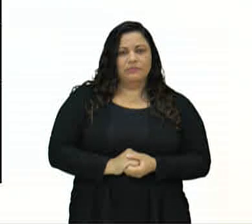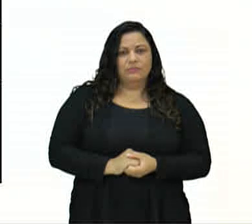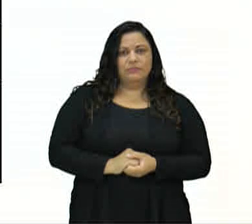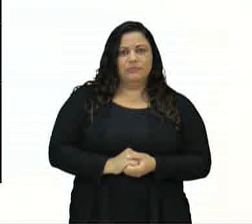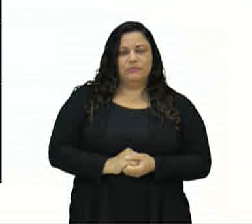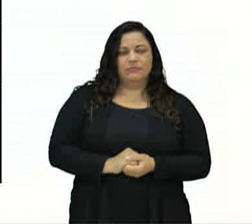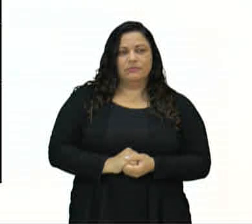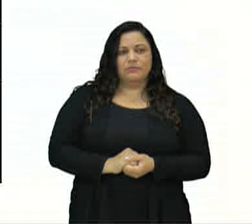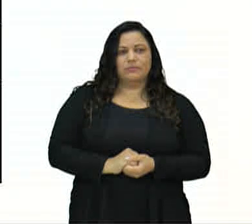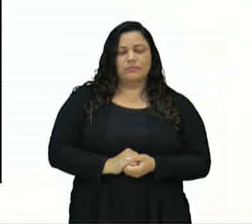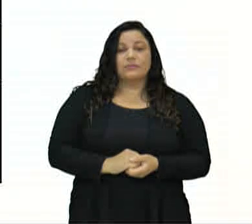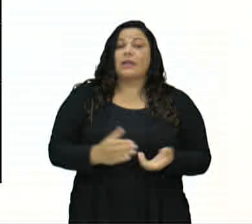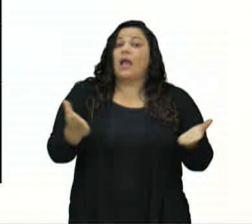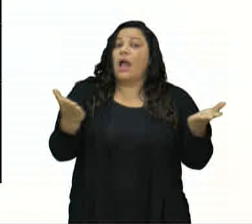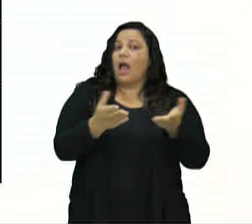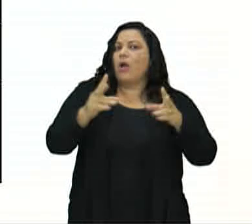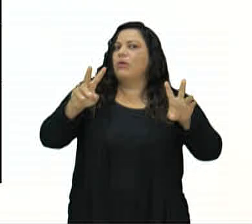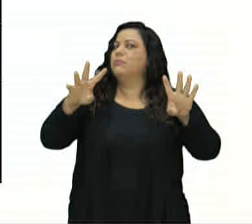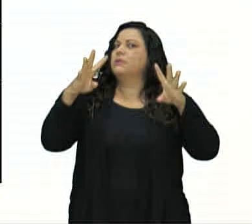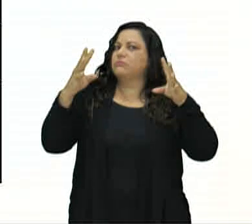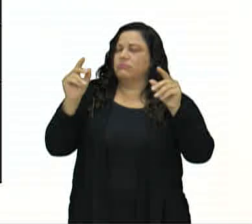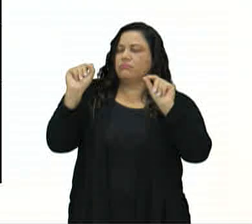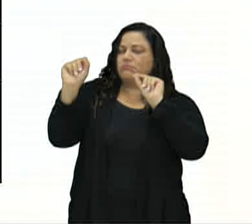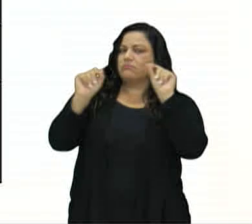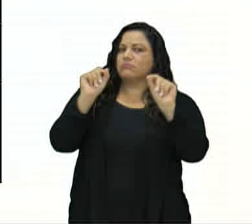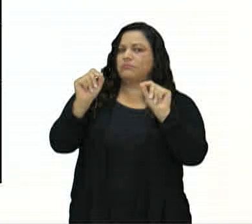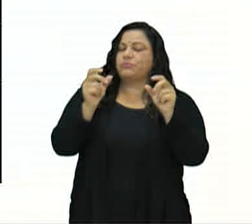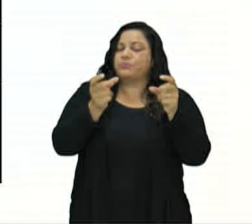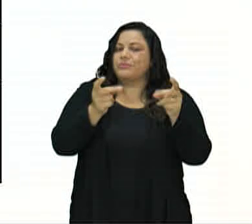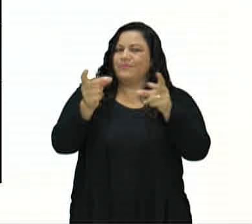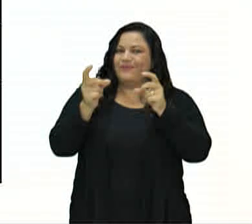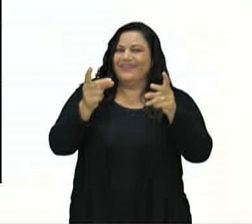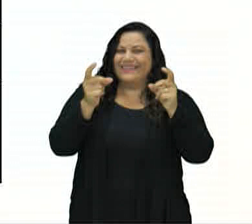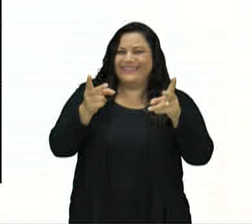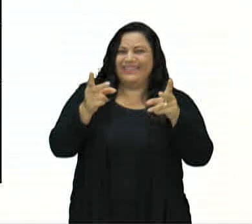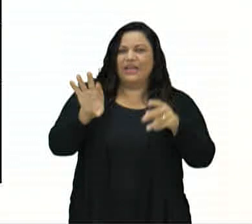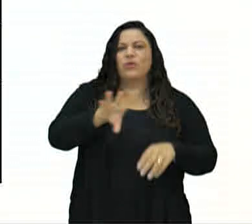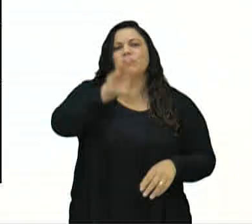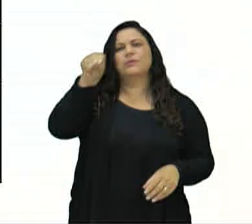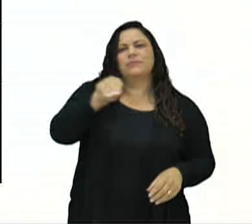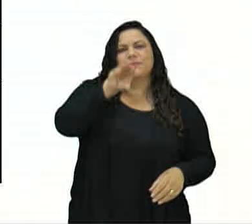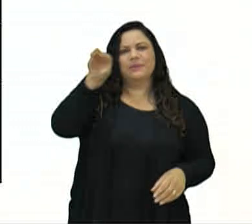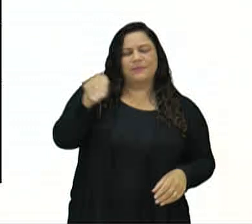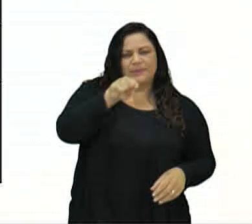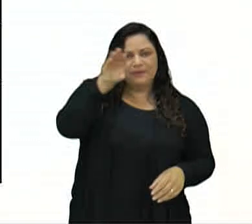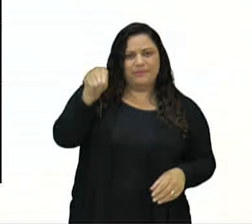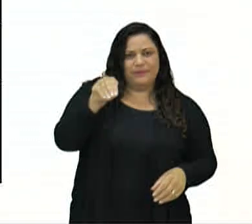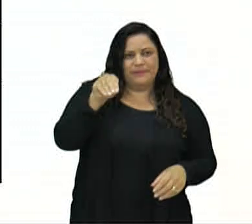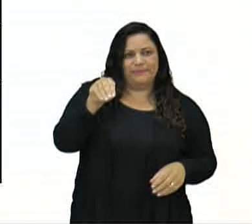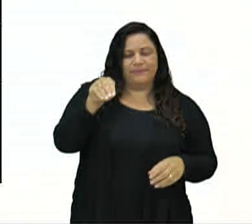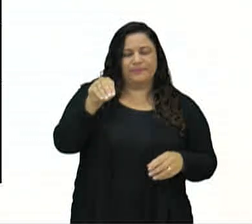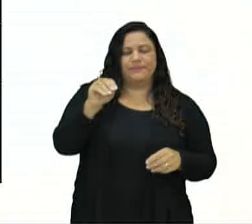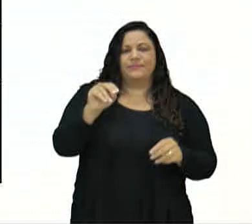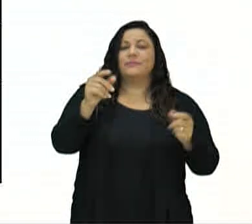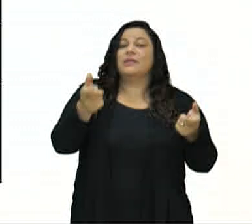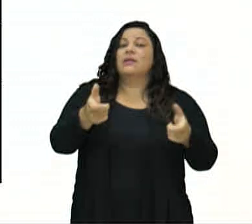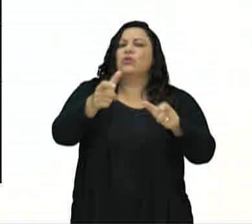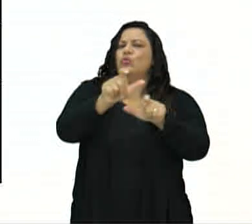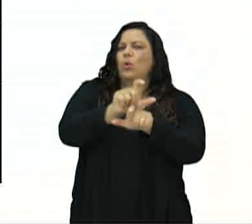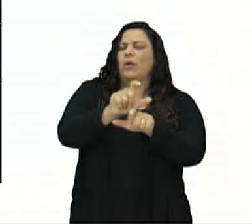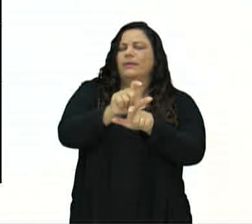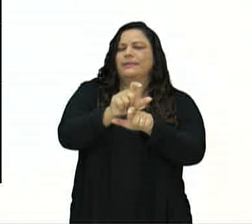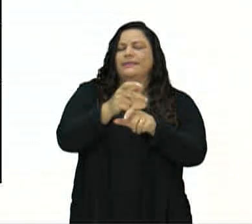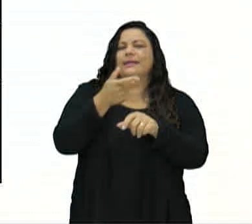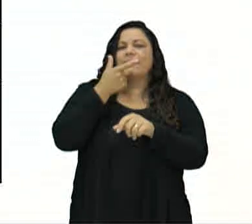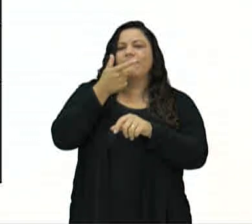aí para vocês da pronúncia da letra V, que em espanhol nós pronunciamos como se fosse uma letra B. Vender, então, se você